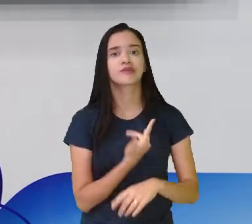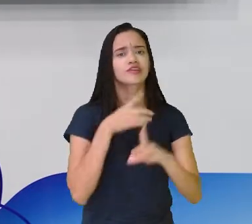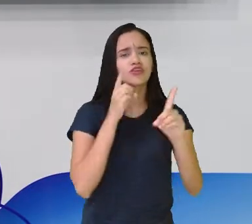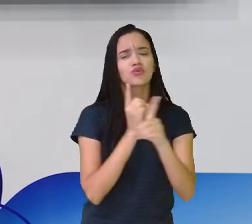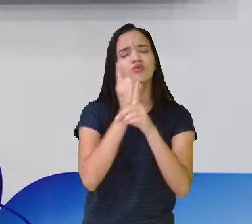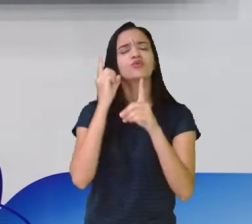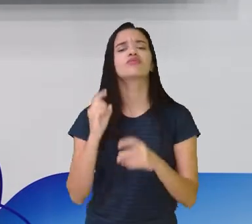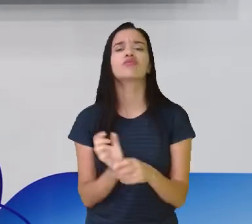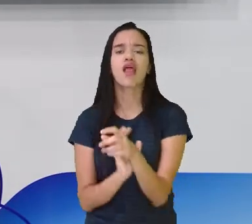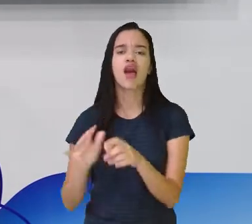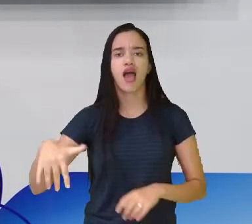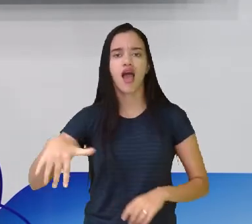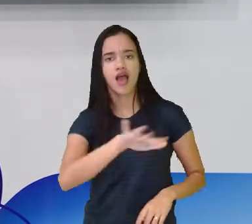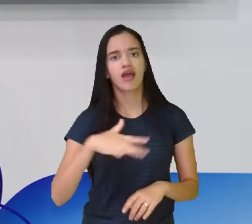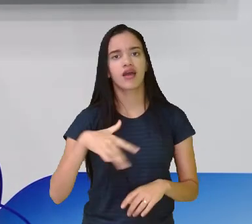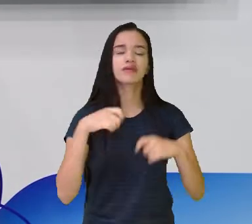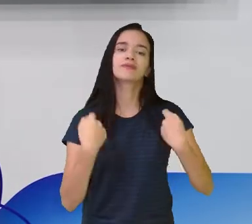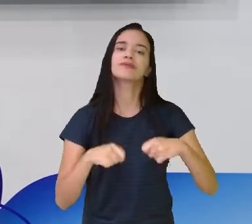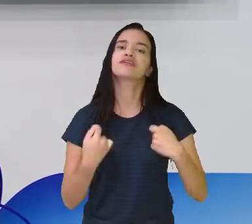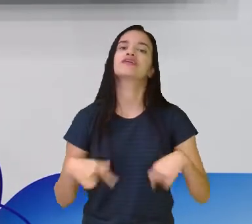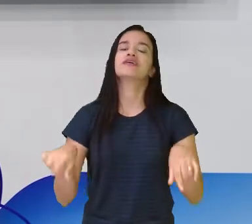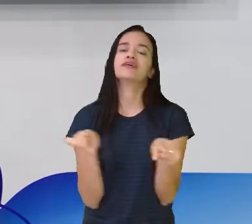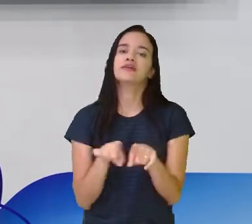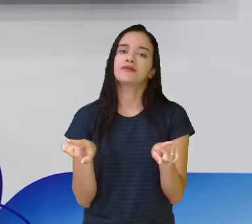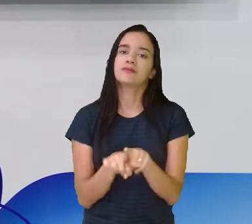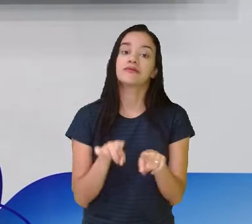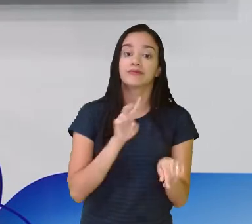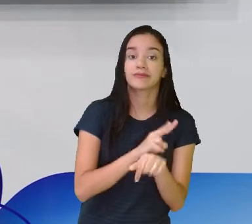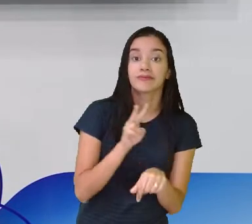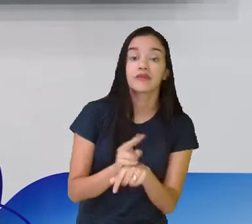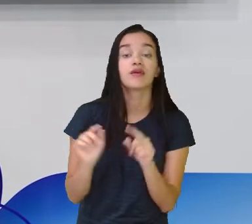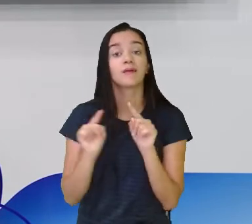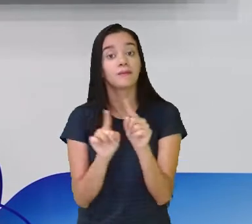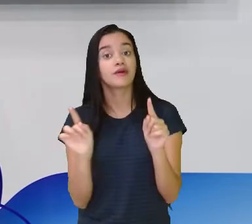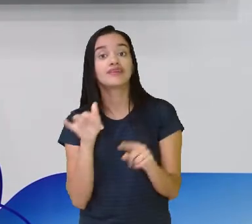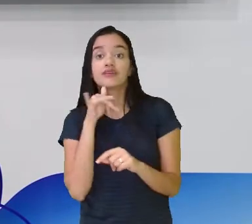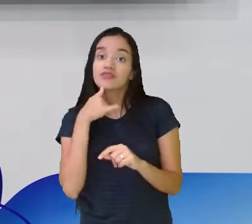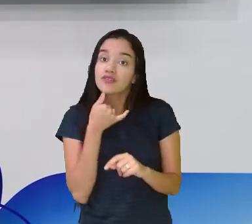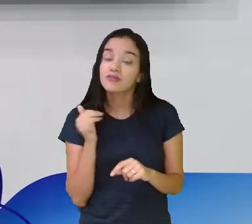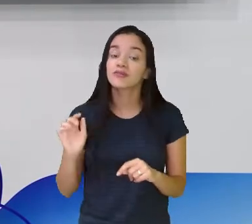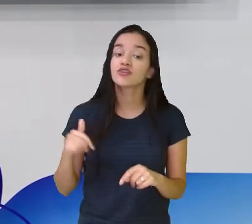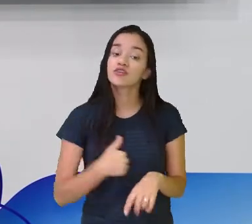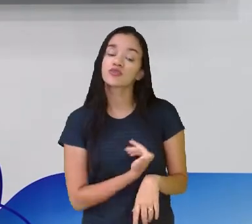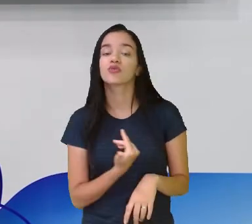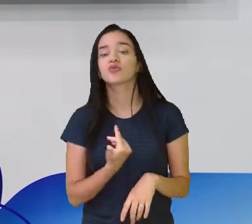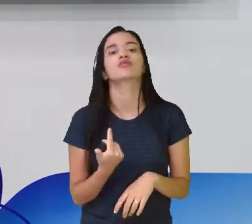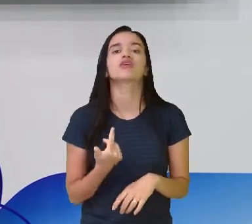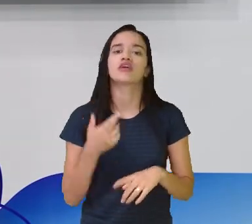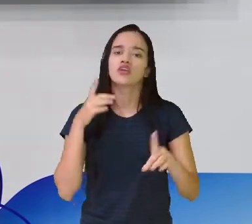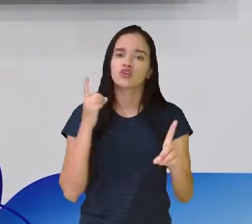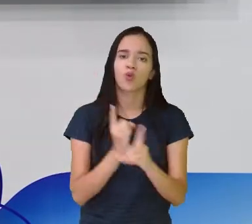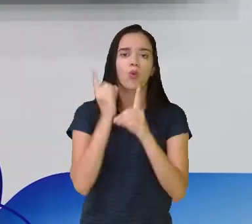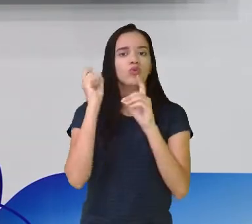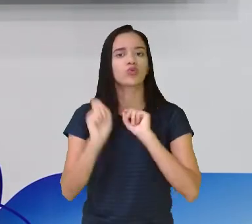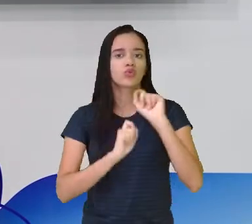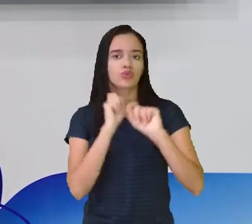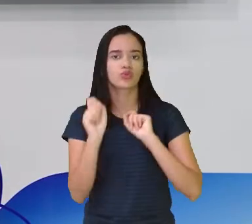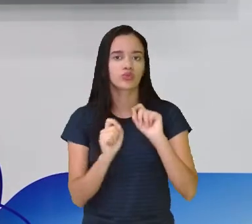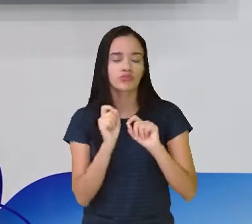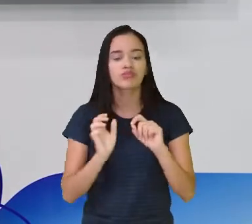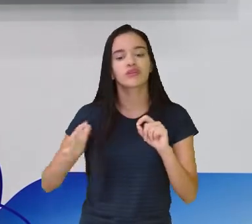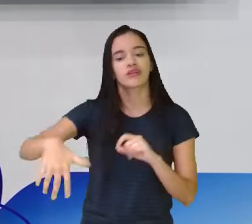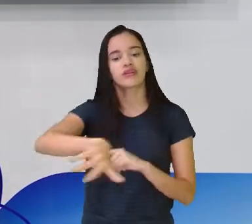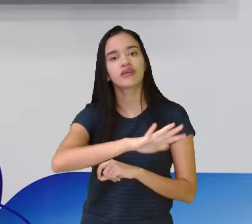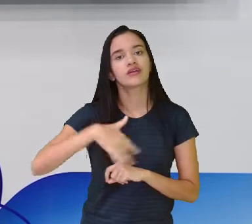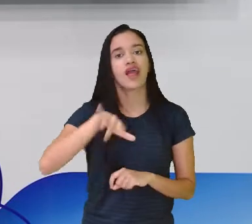de manguezal, que precisa também ser preservada. Infelizmente, o que a gente encontra muito também nesses